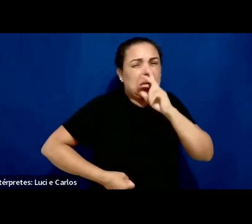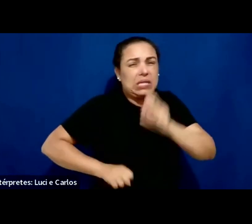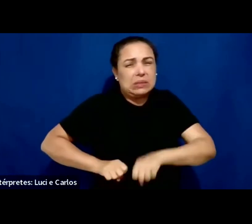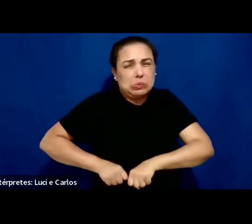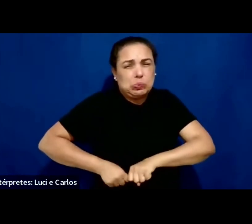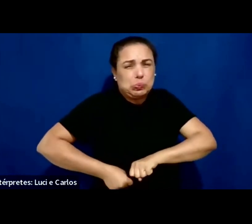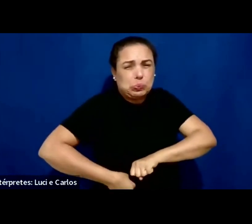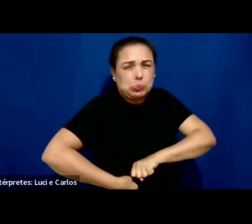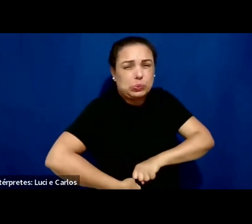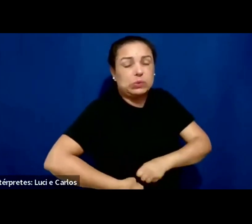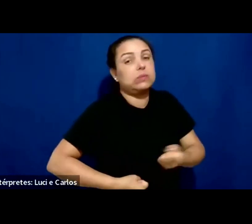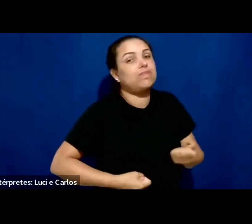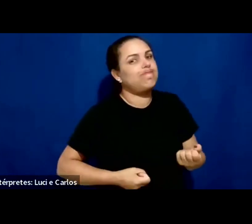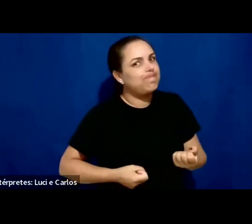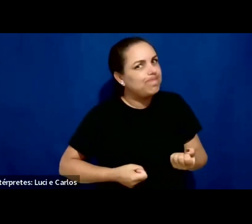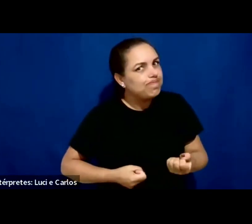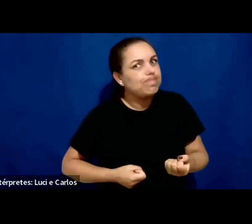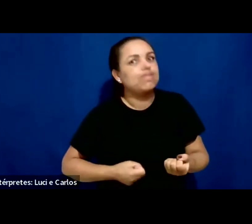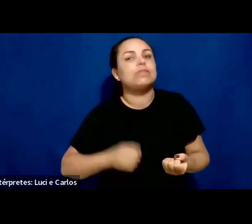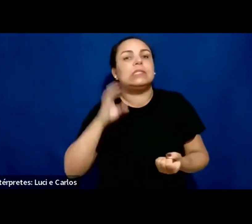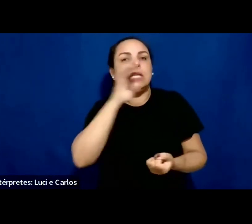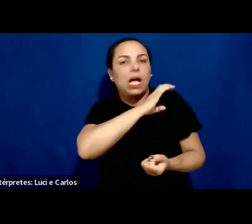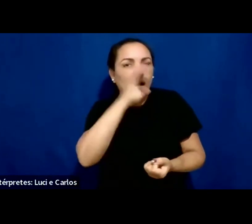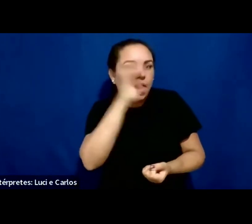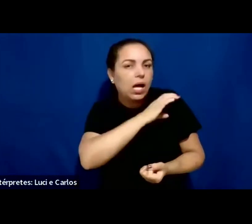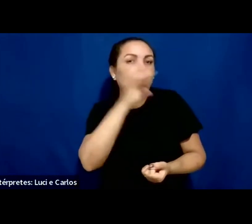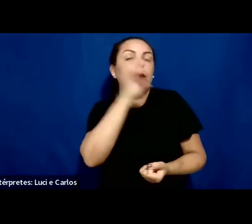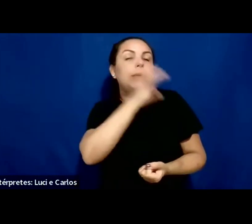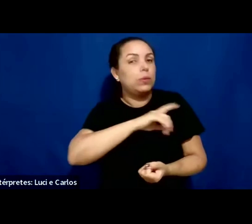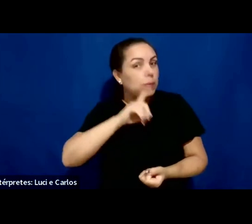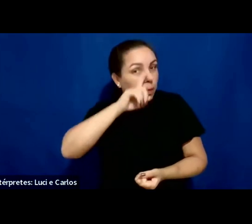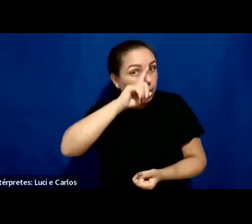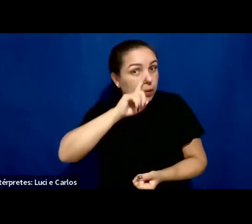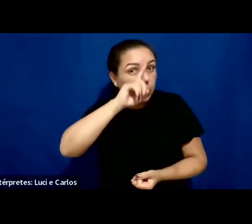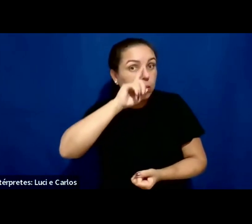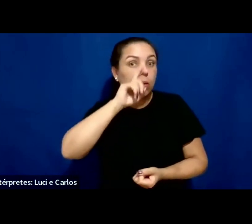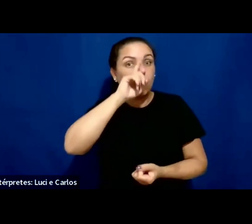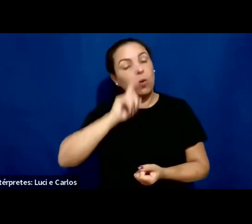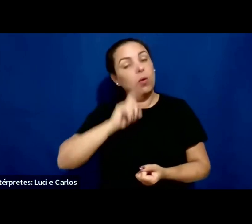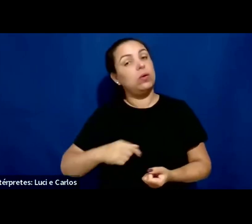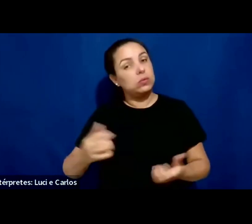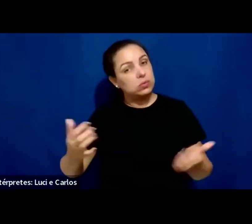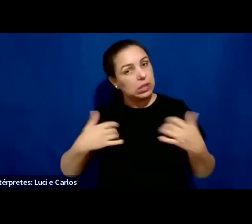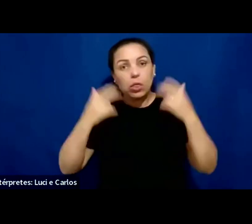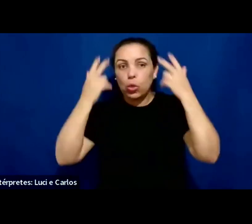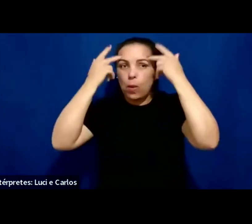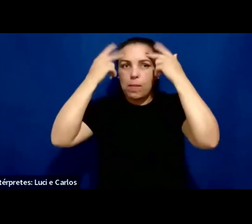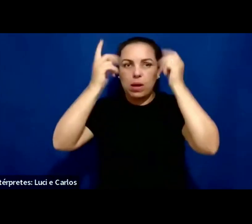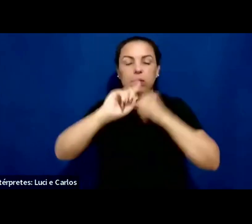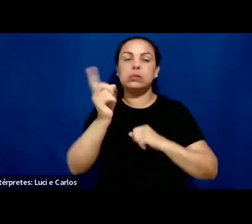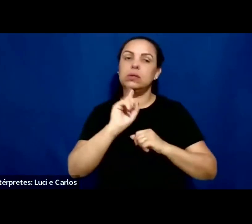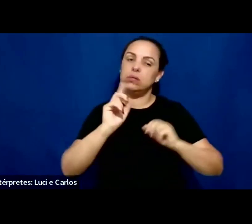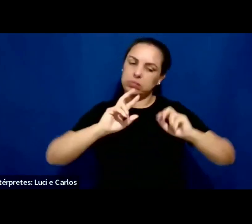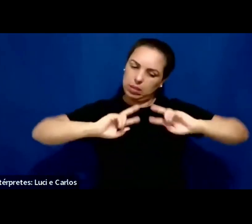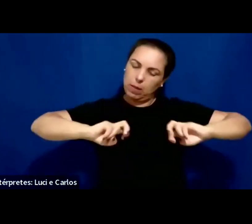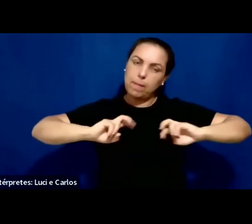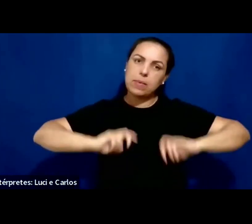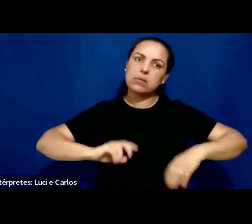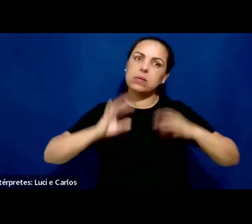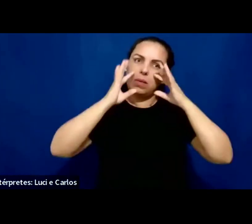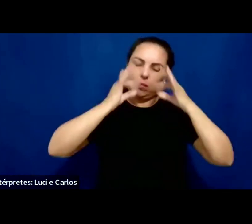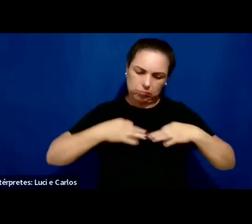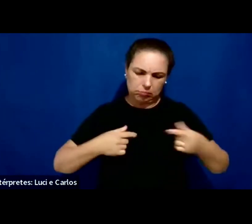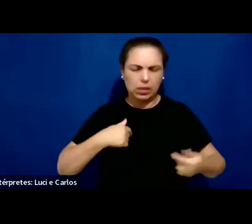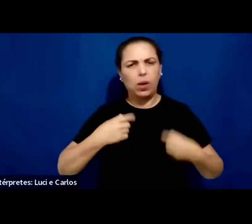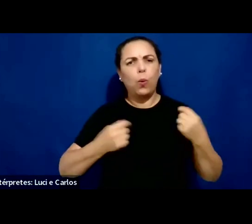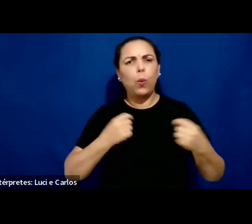Então, é sinal que alguma coisa ele está se reclamando. Observe os sinais do seu